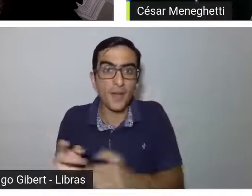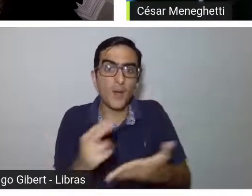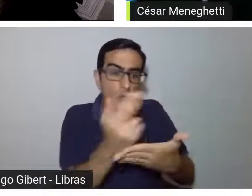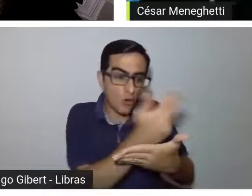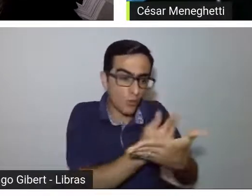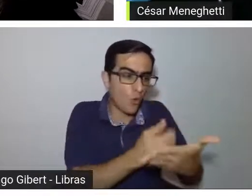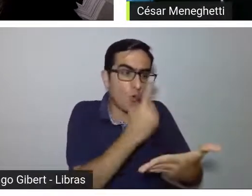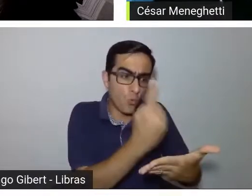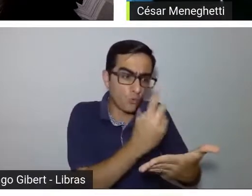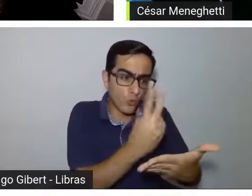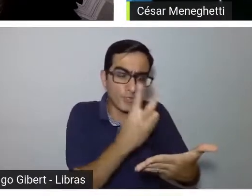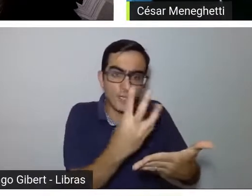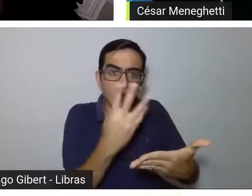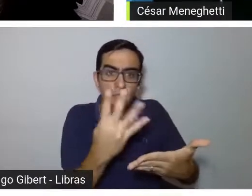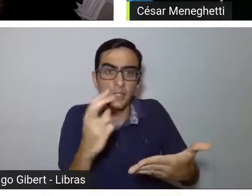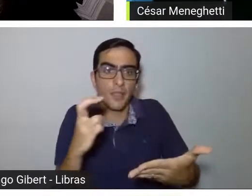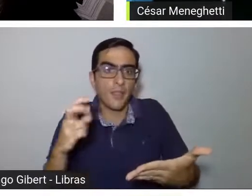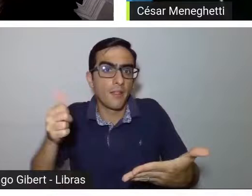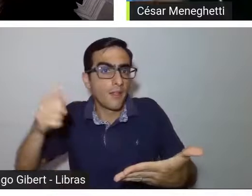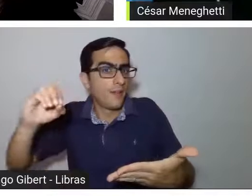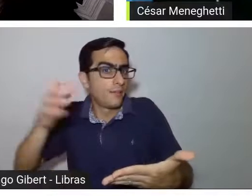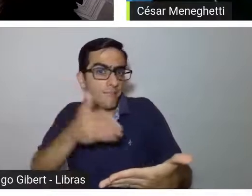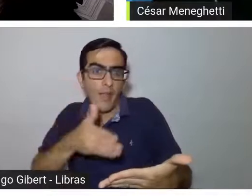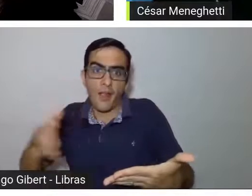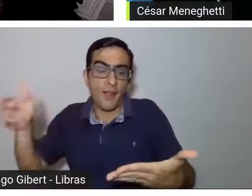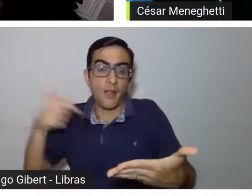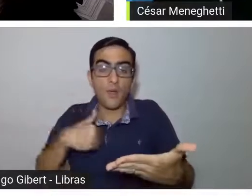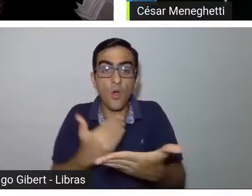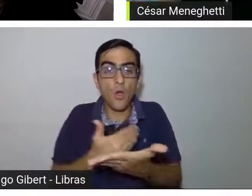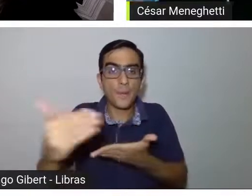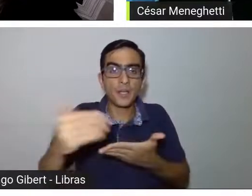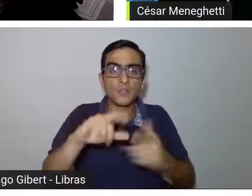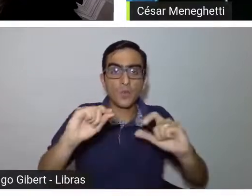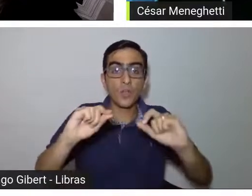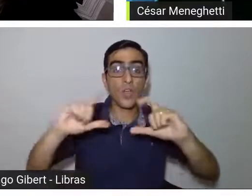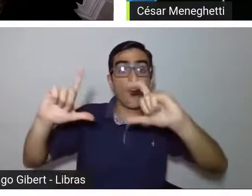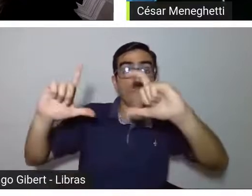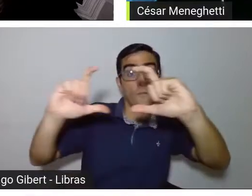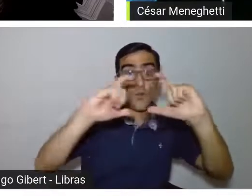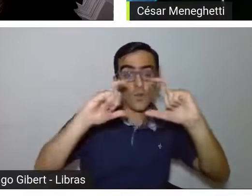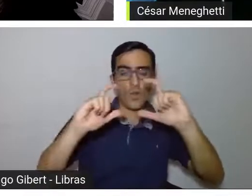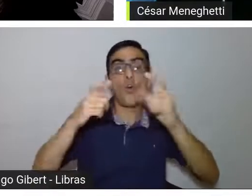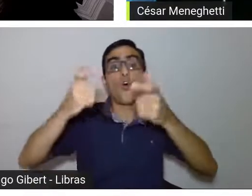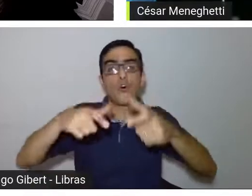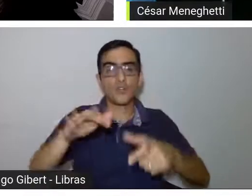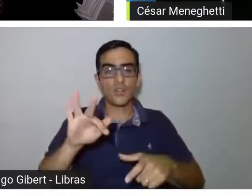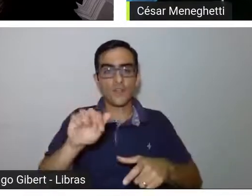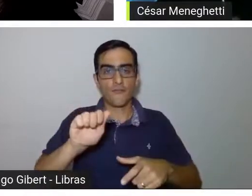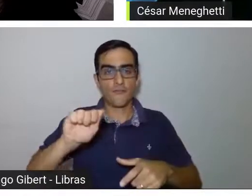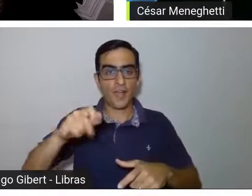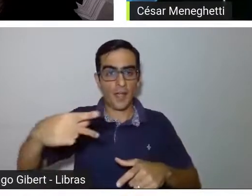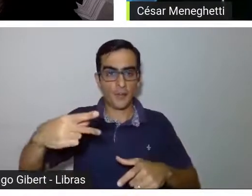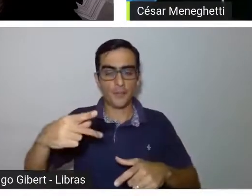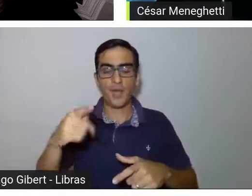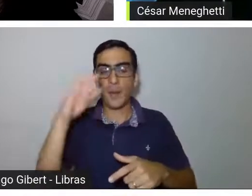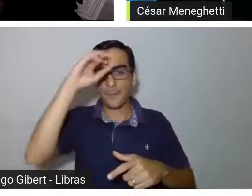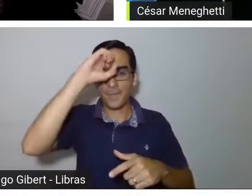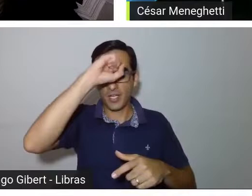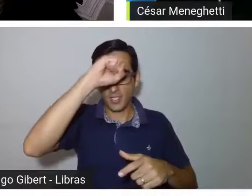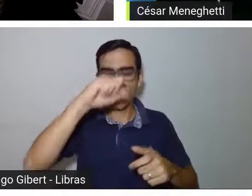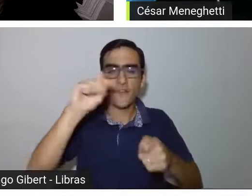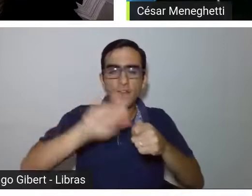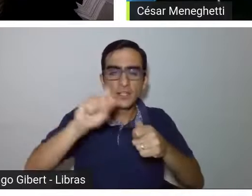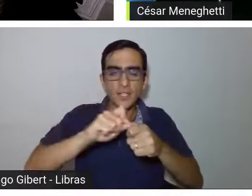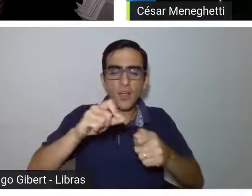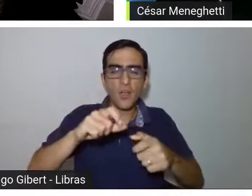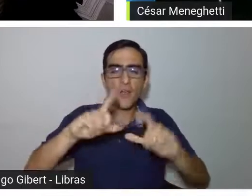5, 10. Então, e aí, eu comecei a fotografar na FAAP, eu aprendi a fotografar, foi a revelar, a fazer